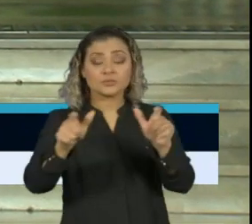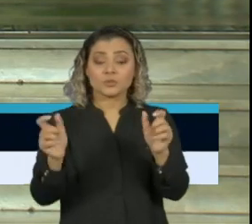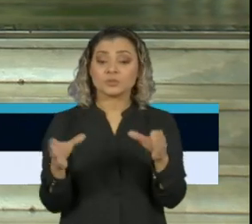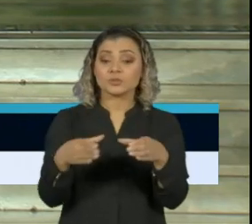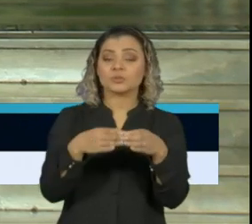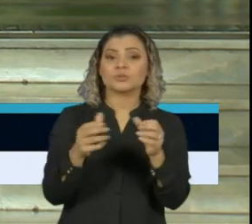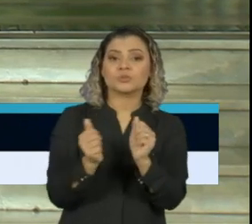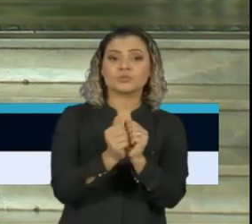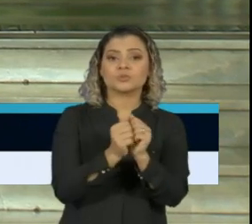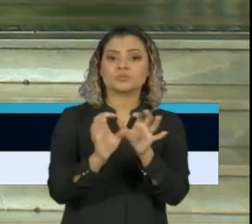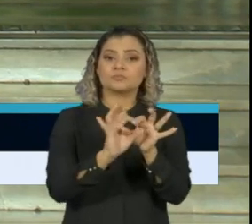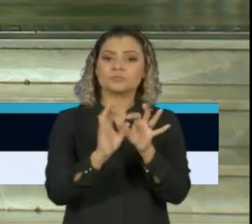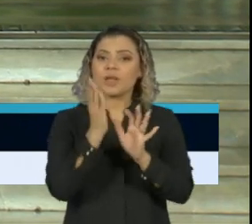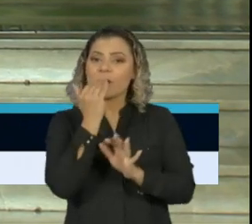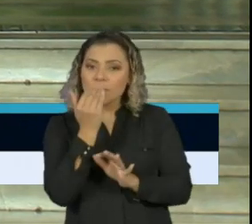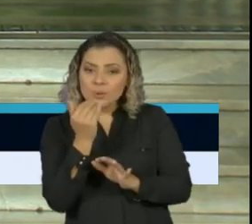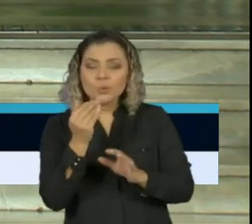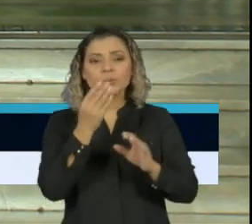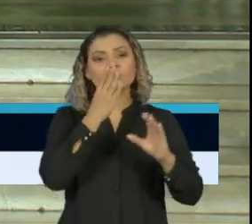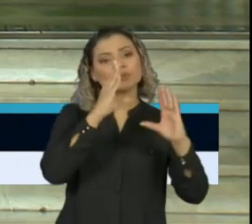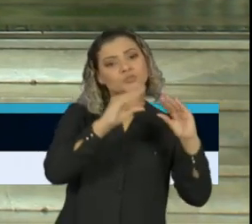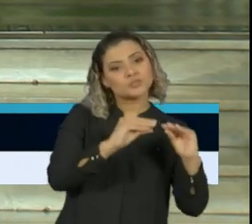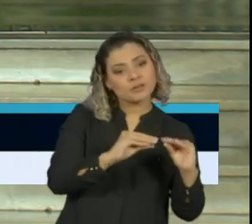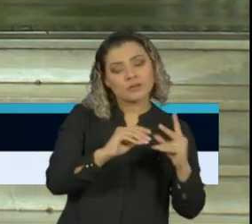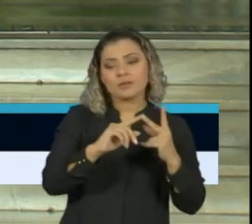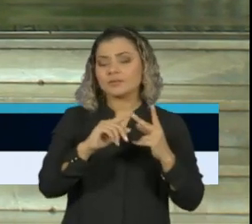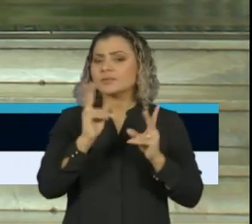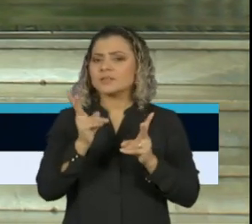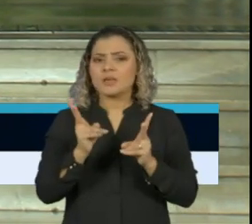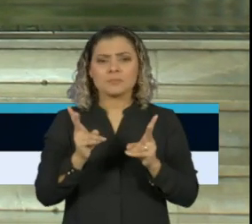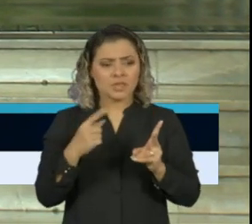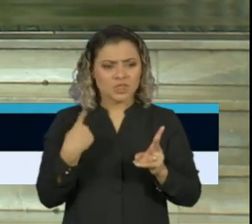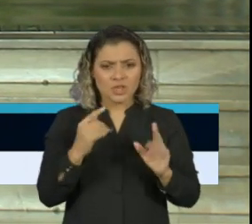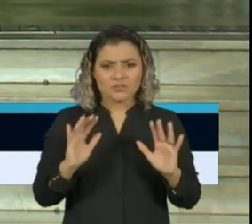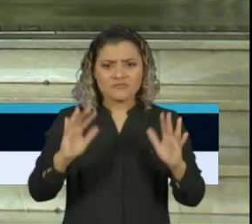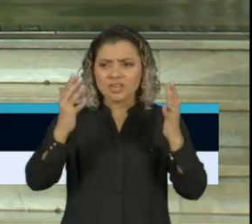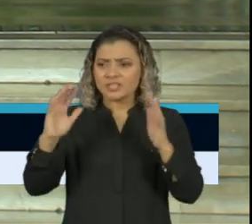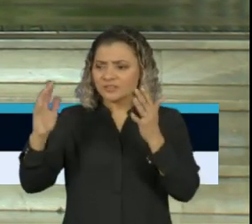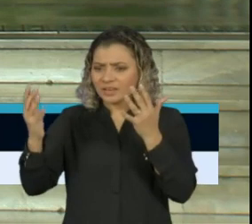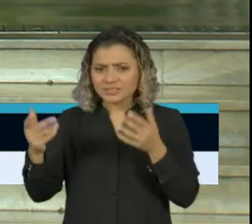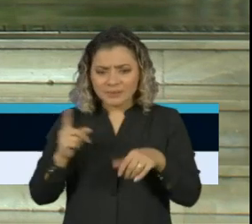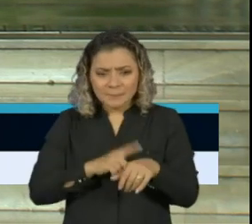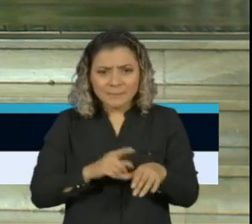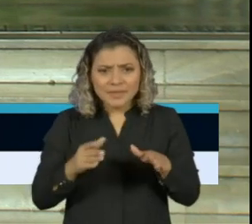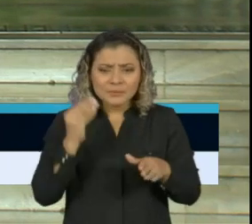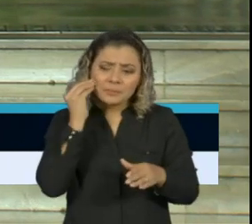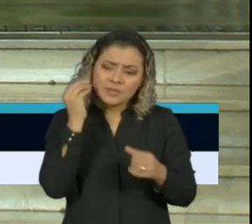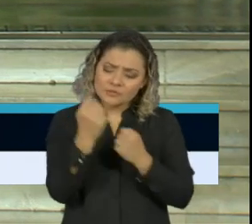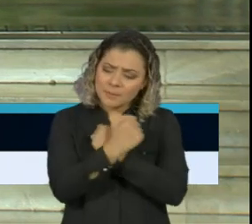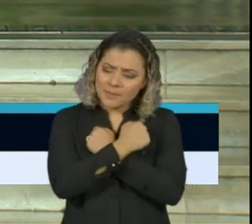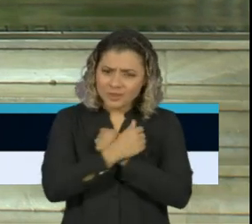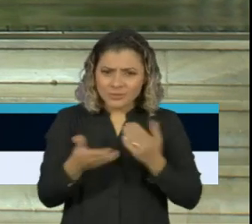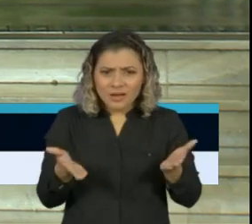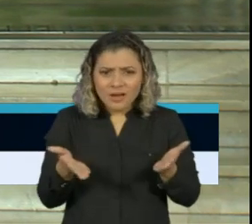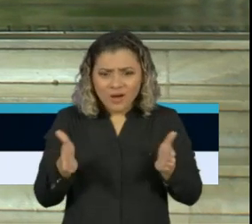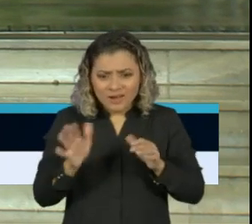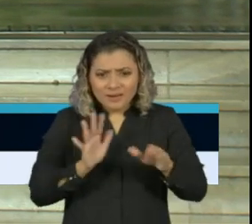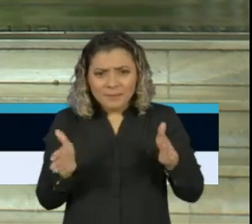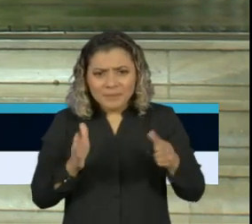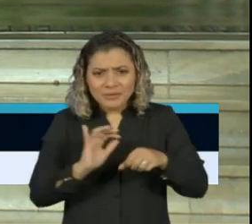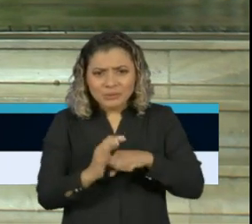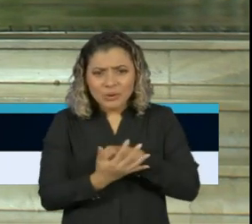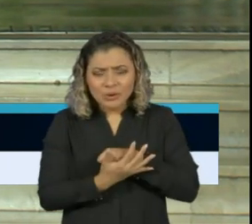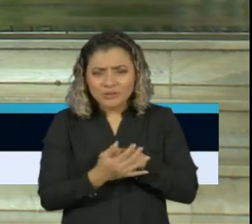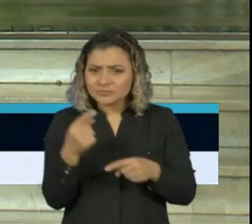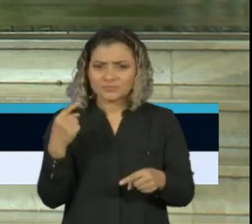para um almoço, para um jantar. Eu não vejo condições de termos festa e celebração, beijos e abraços diante de uma crise